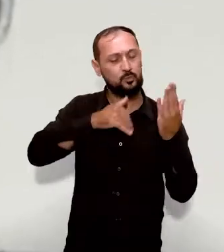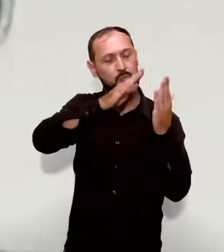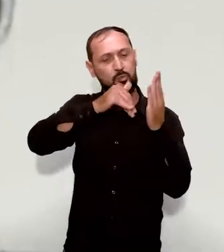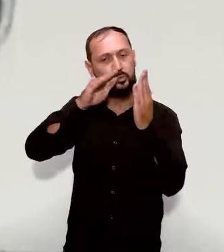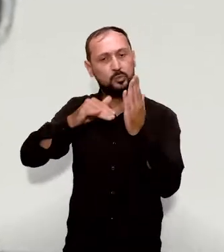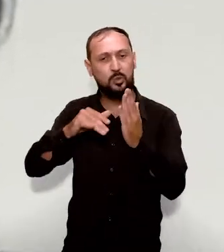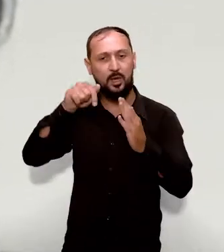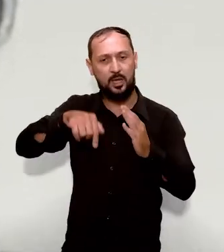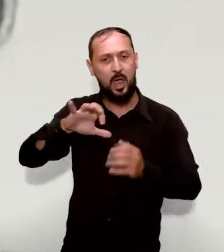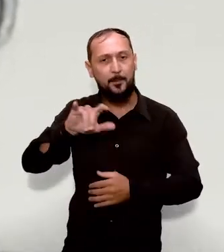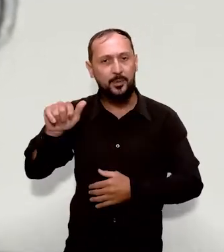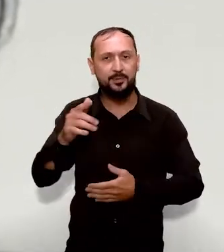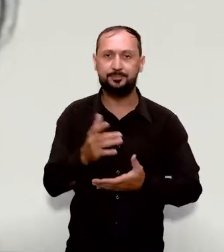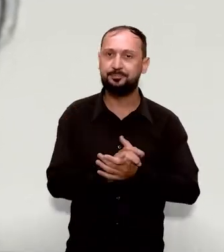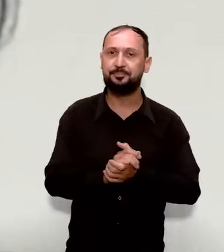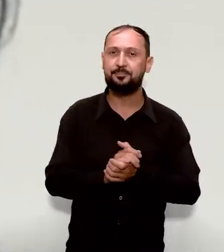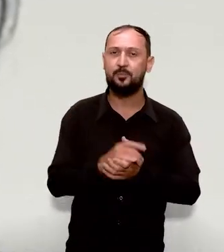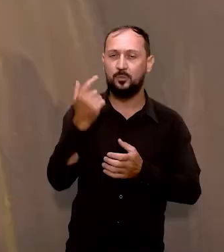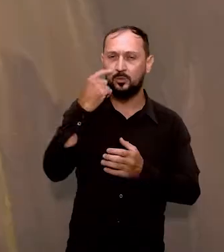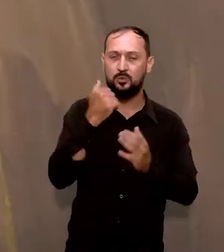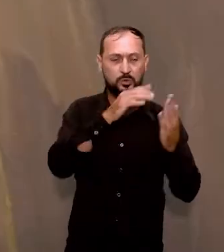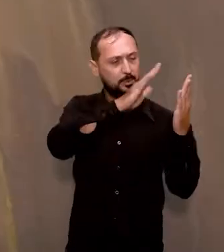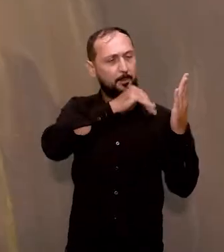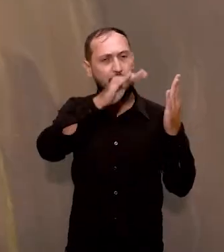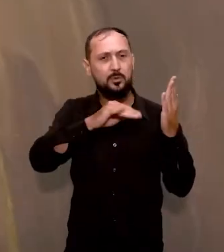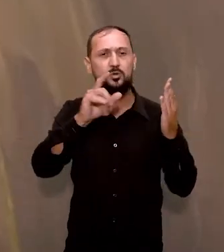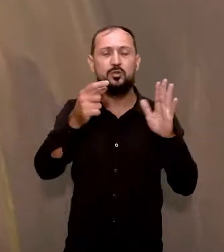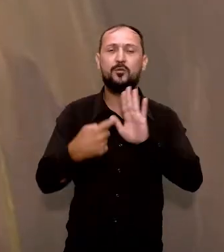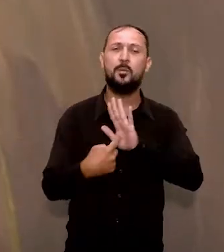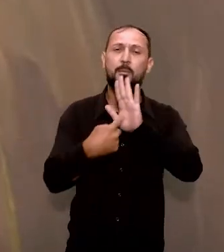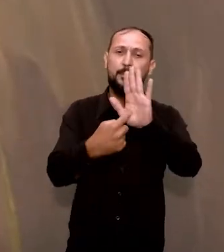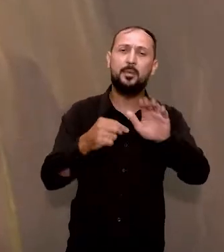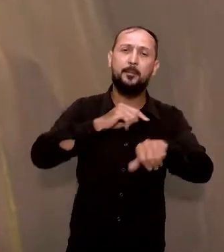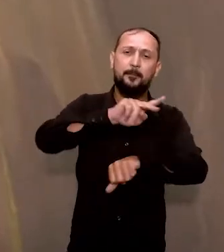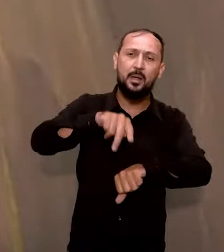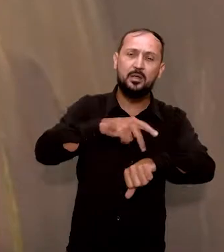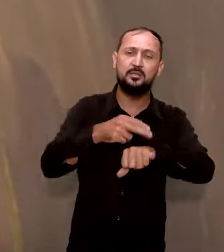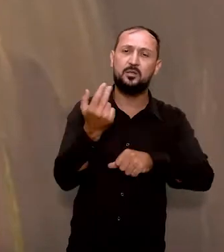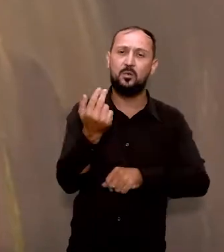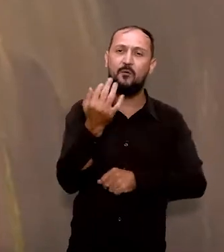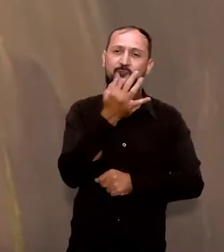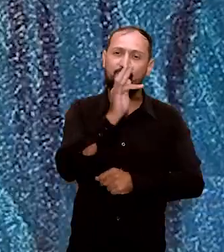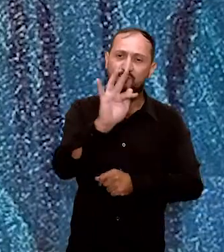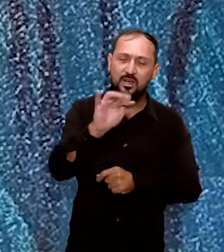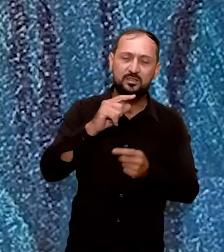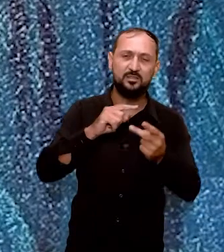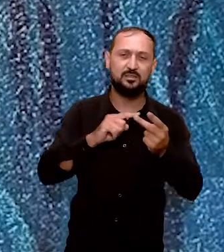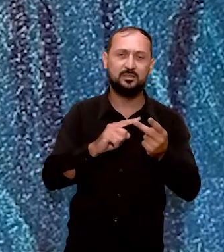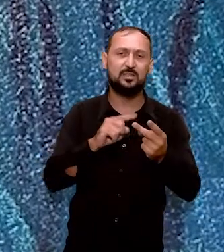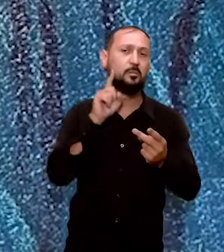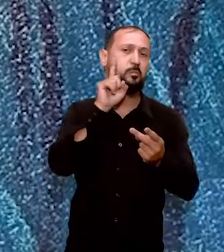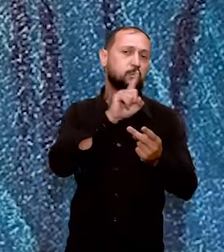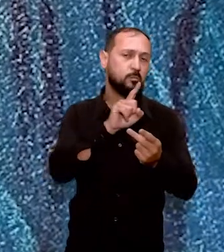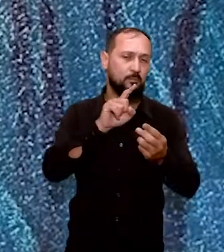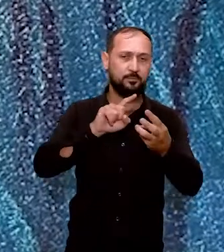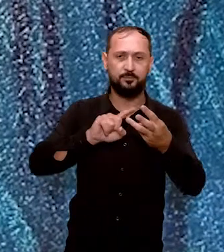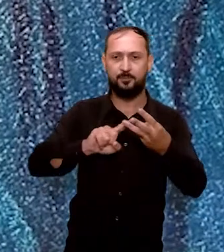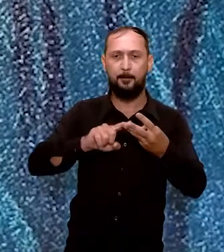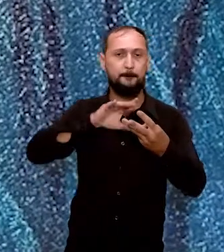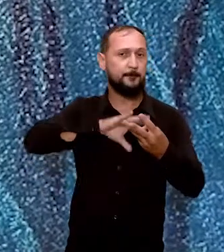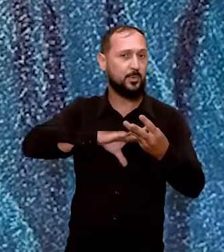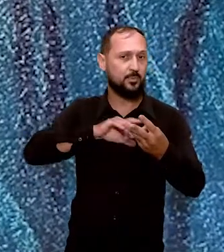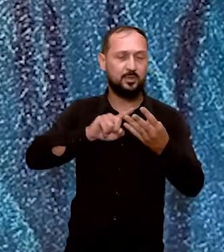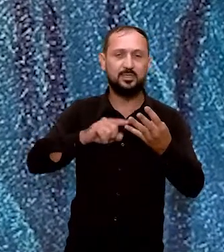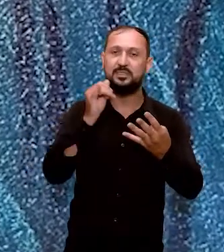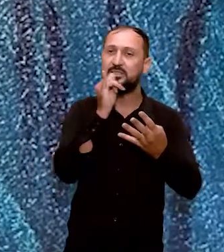área das artes plásticas em Campo Grande. Suas obras já foram expostas em países como França, Estados